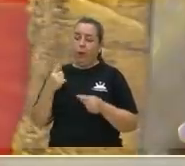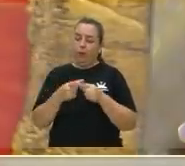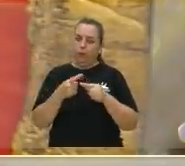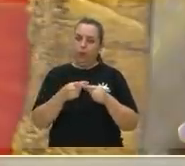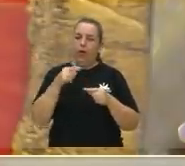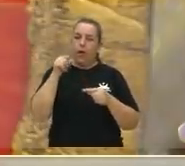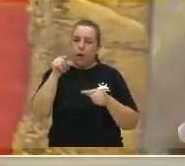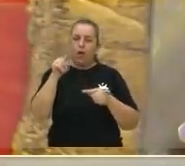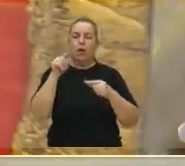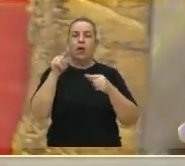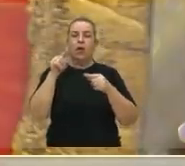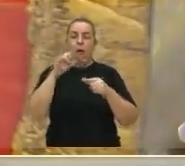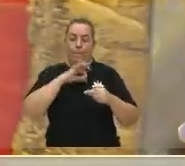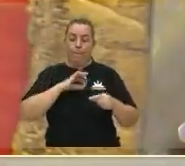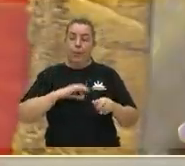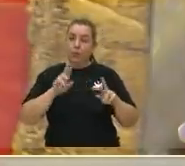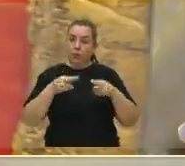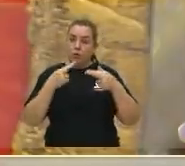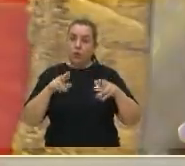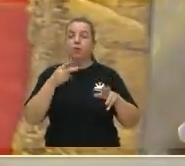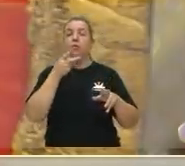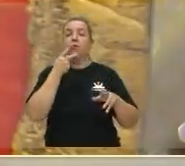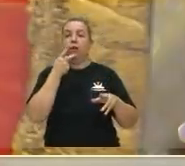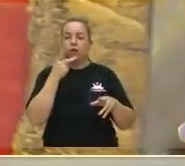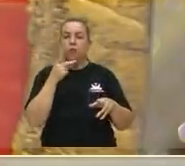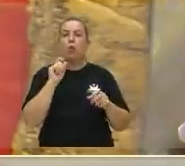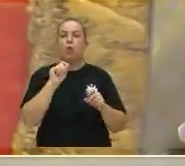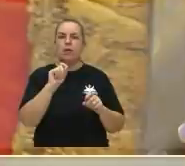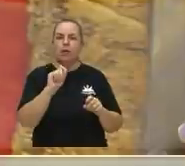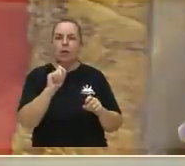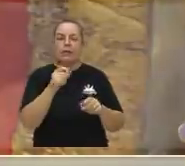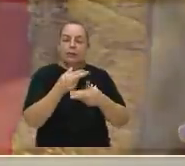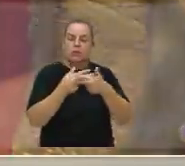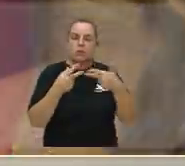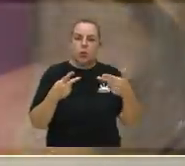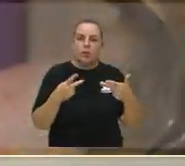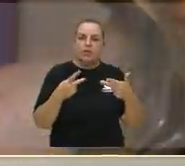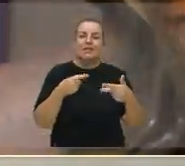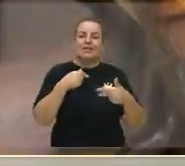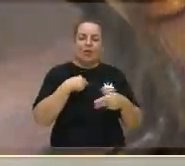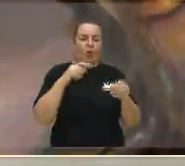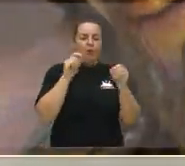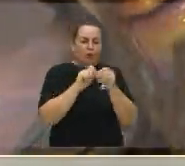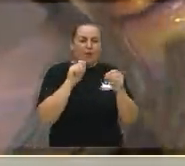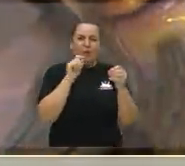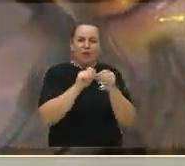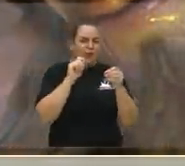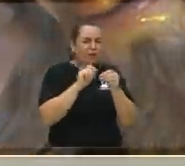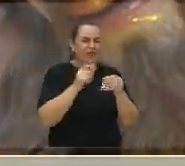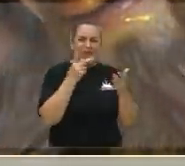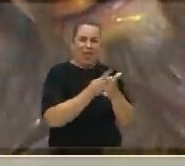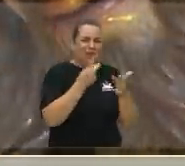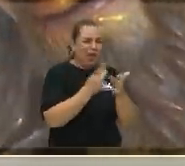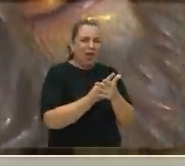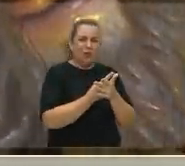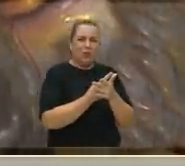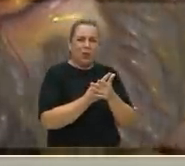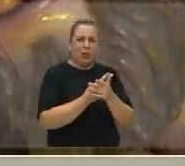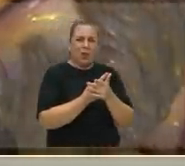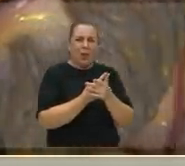senhor dizendo para você ele tá dizendo eu te amo eu